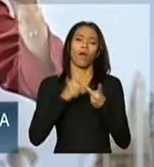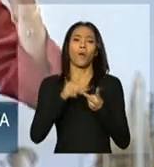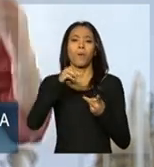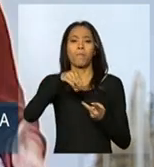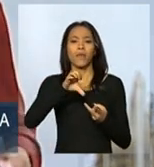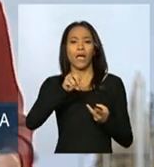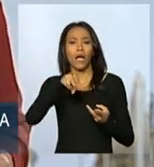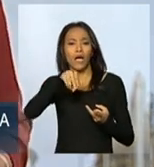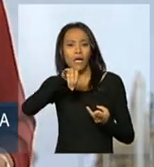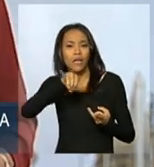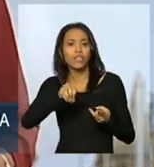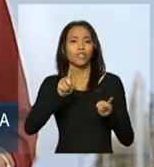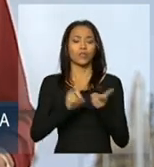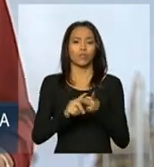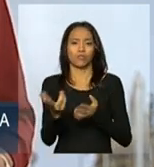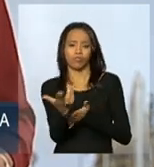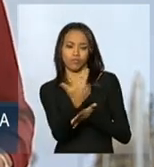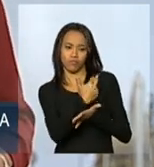de modelista,